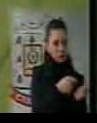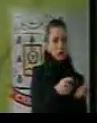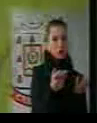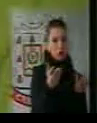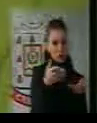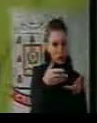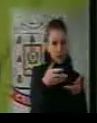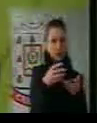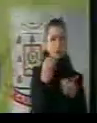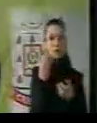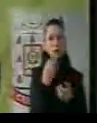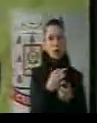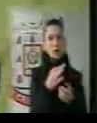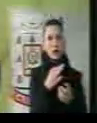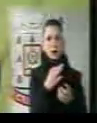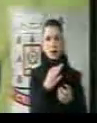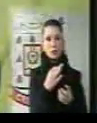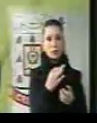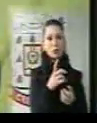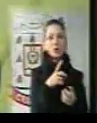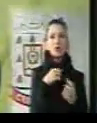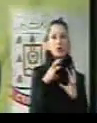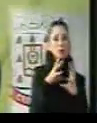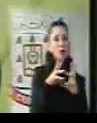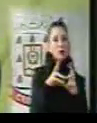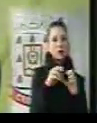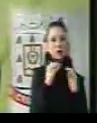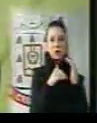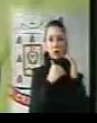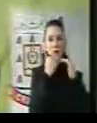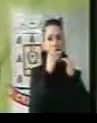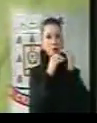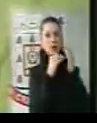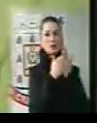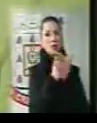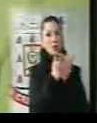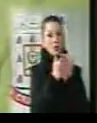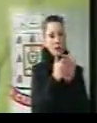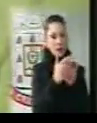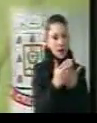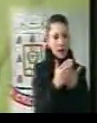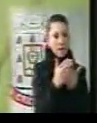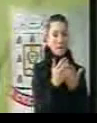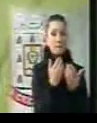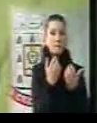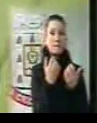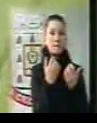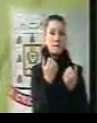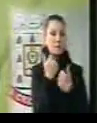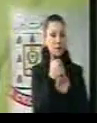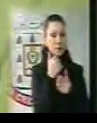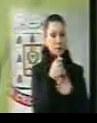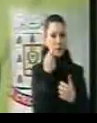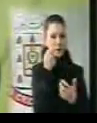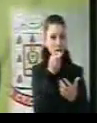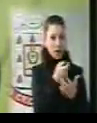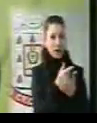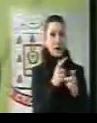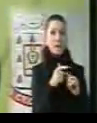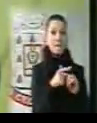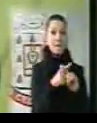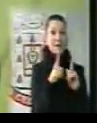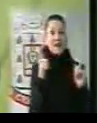correto seria todas as obras começarem pelo começo. Mas o ser humano, vereadora Tati, ele